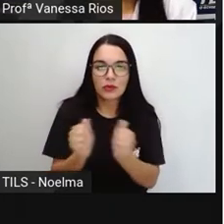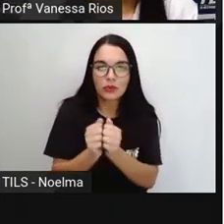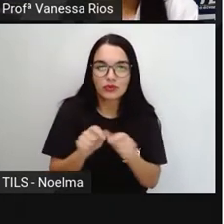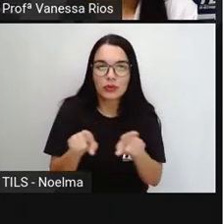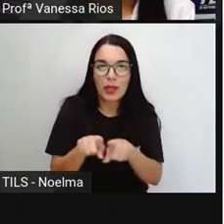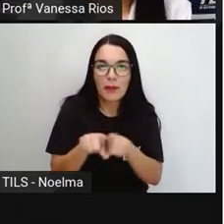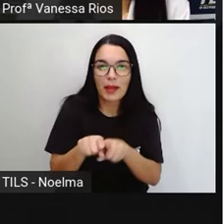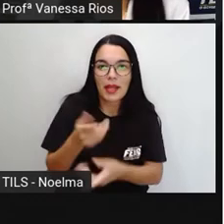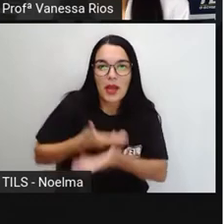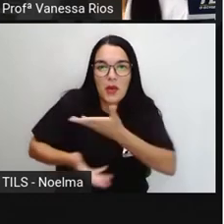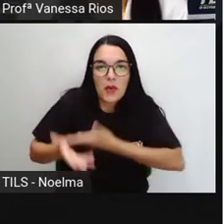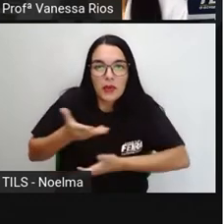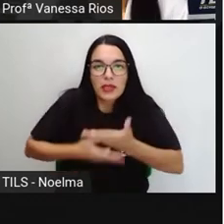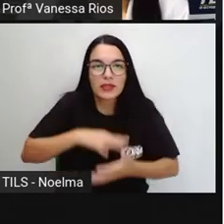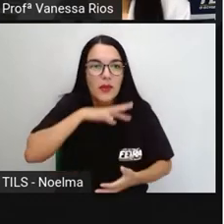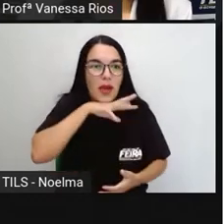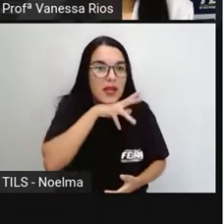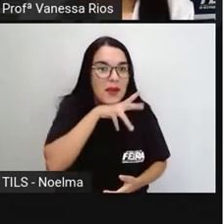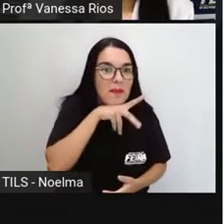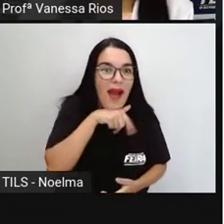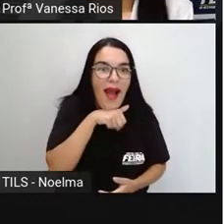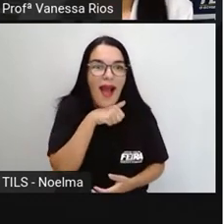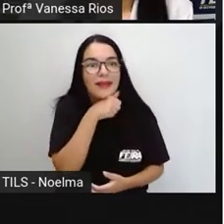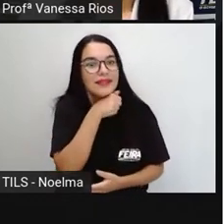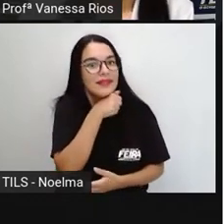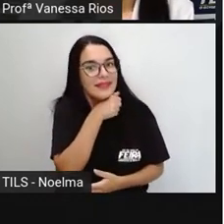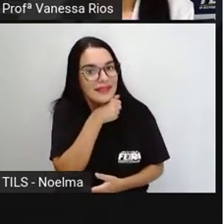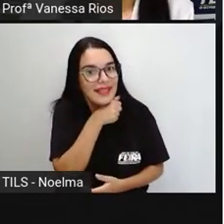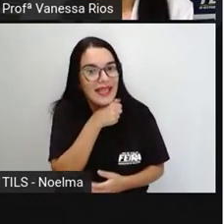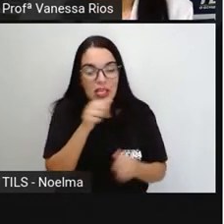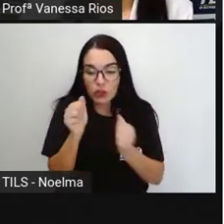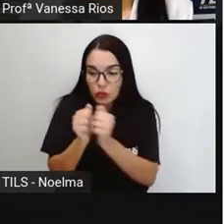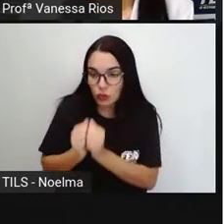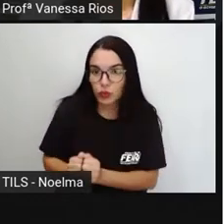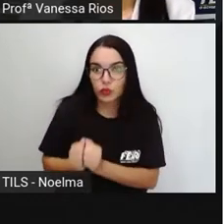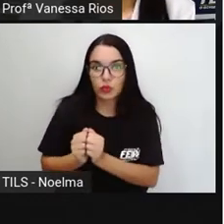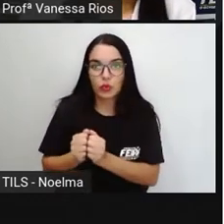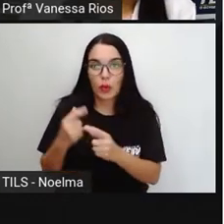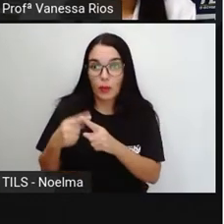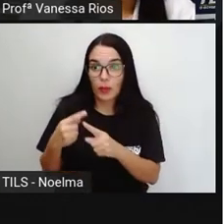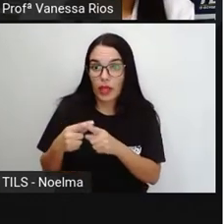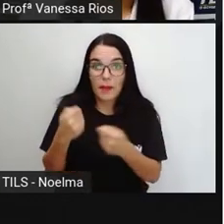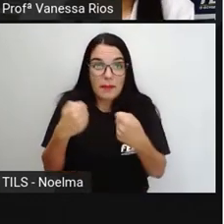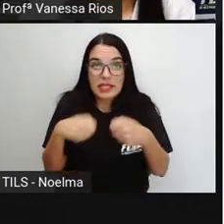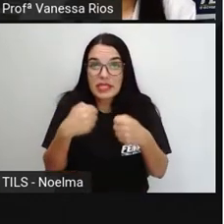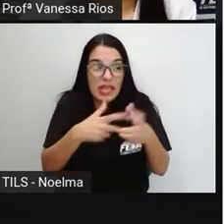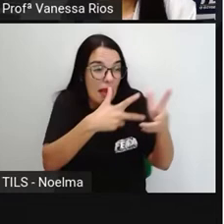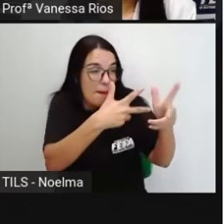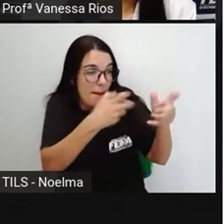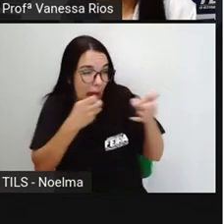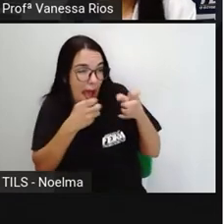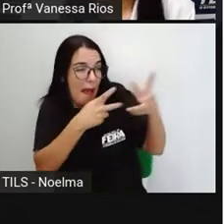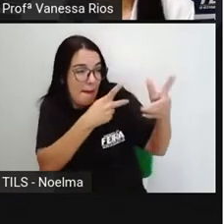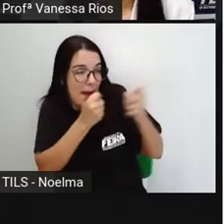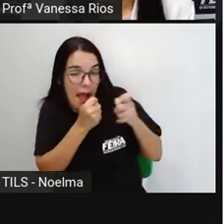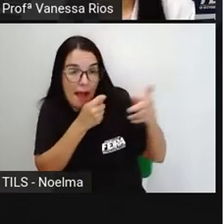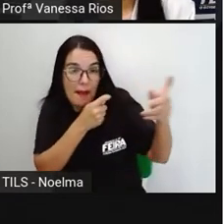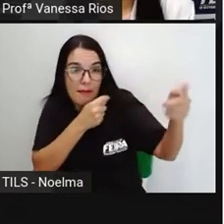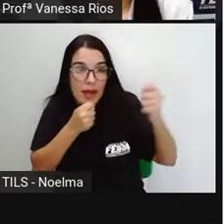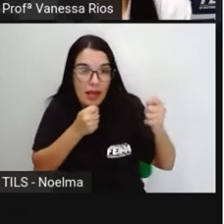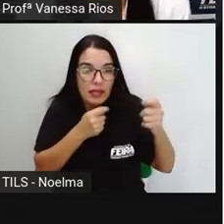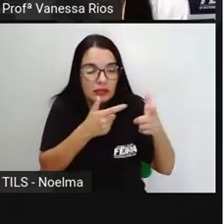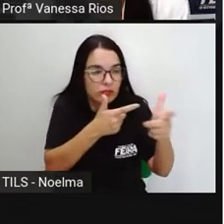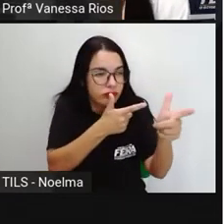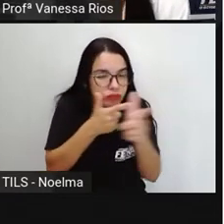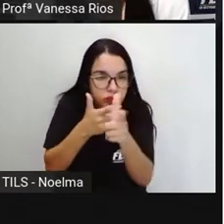criar animais, não é? E já não depender, não tão inteiramente da caça e da coleta, mas